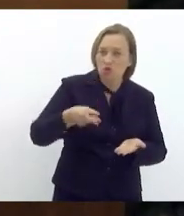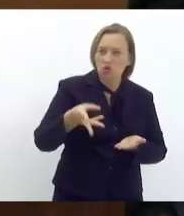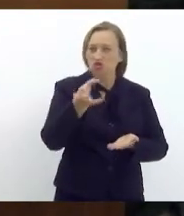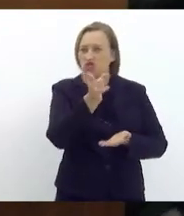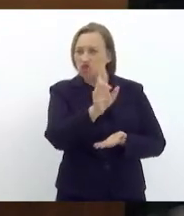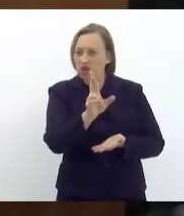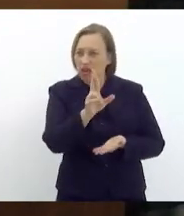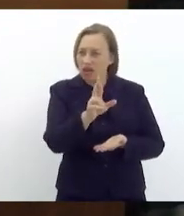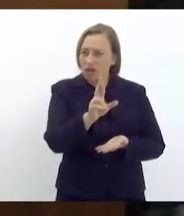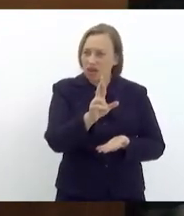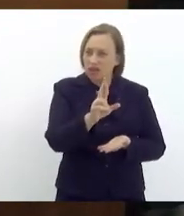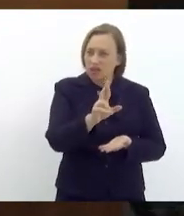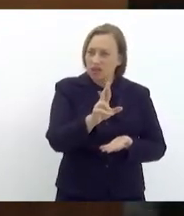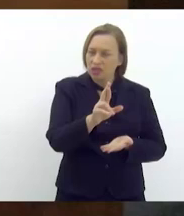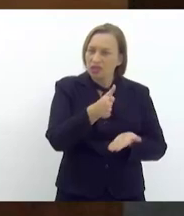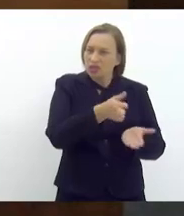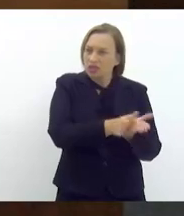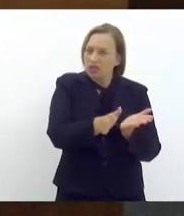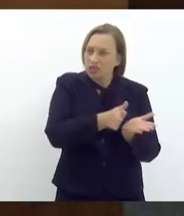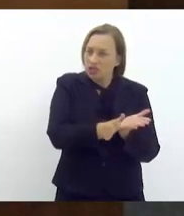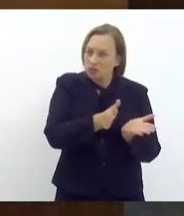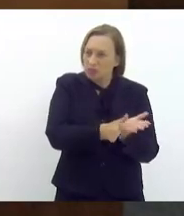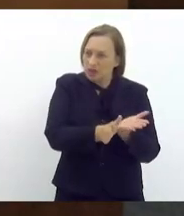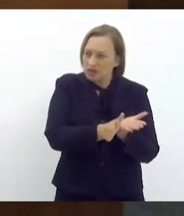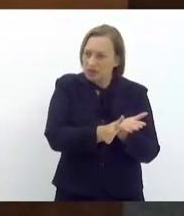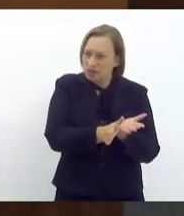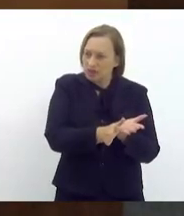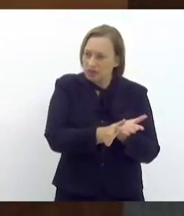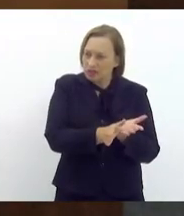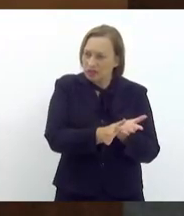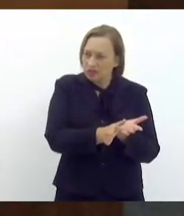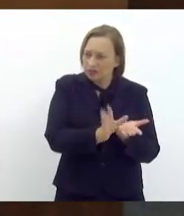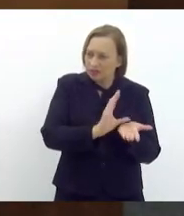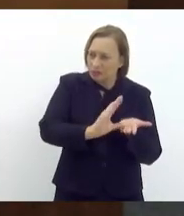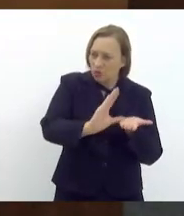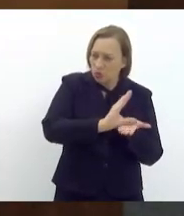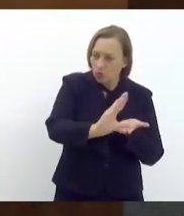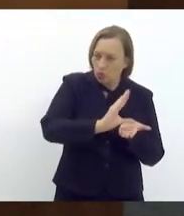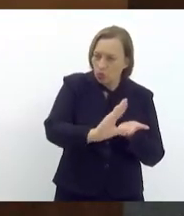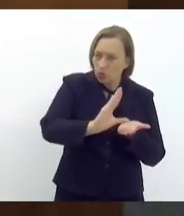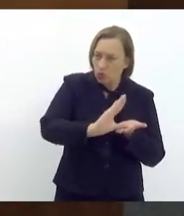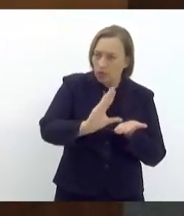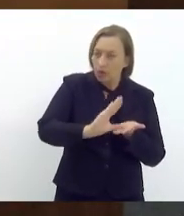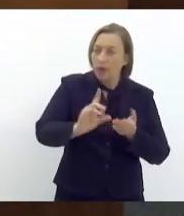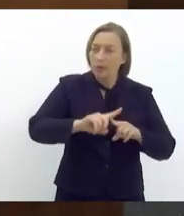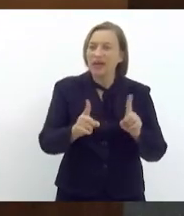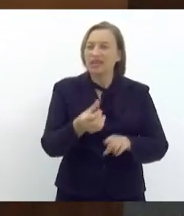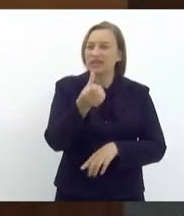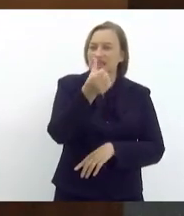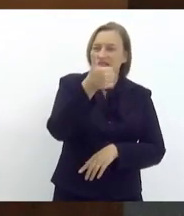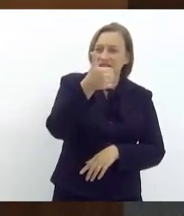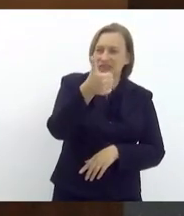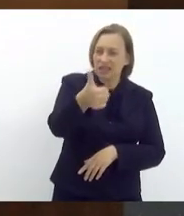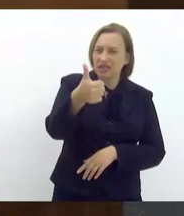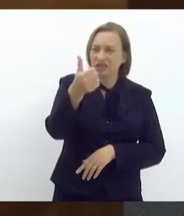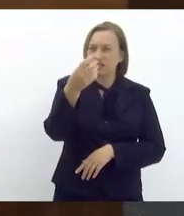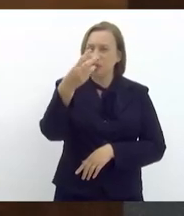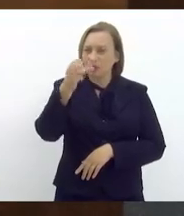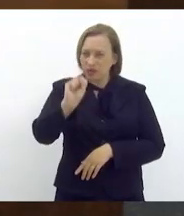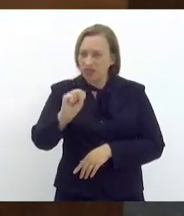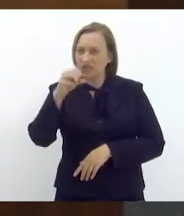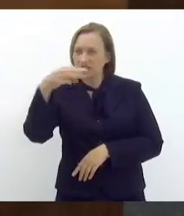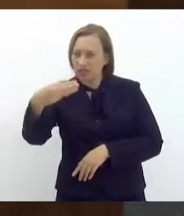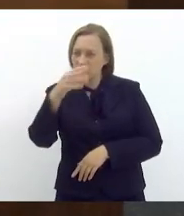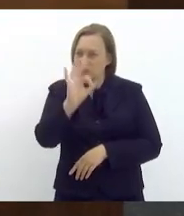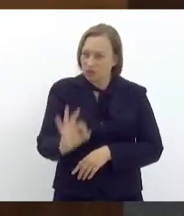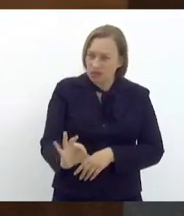no subelemento de despesa de descentralização sendo que 83% desses recursos foram destinados para o